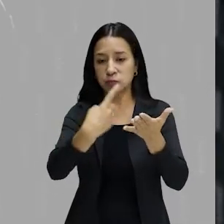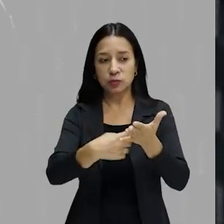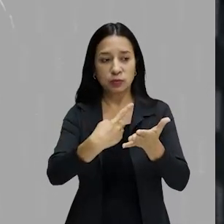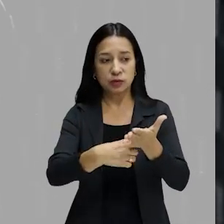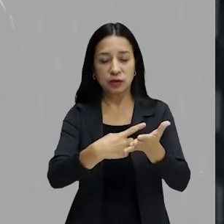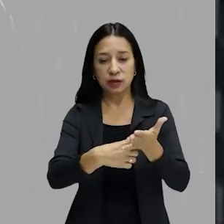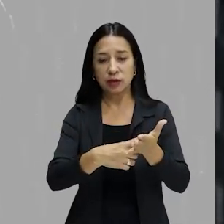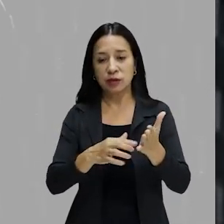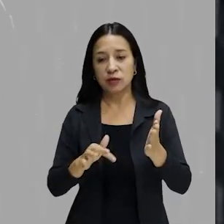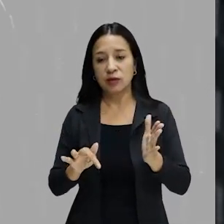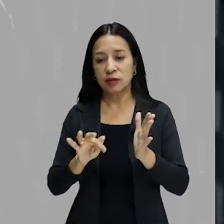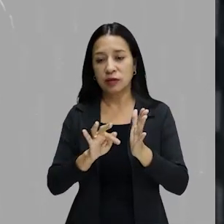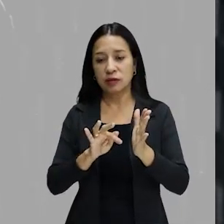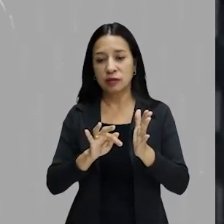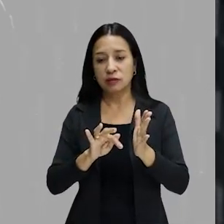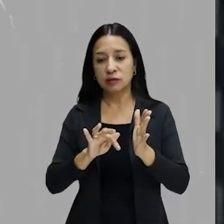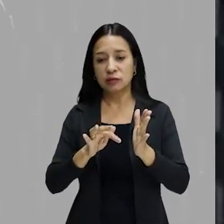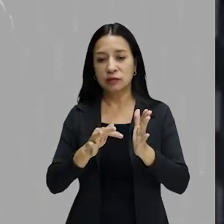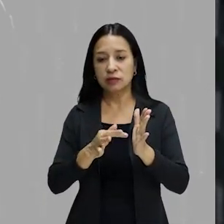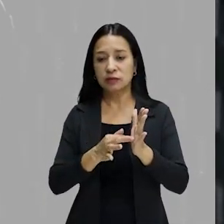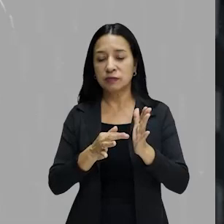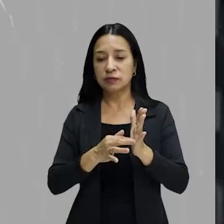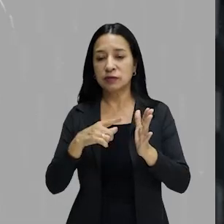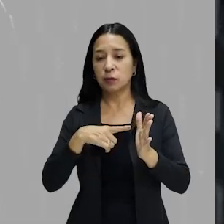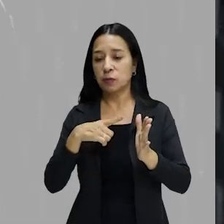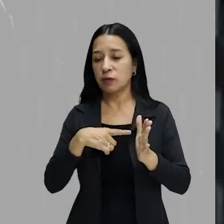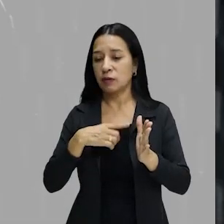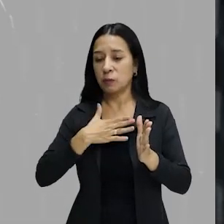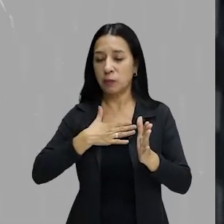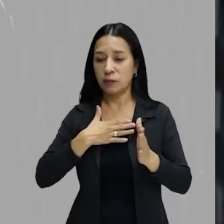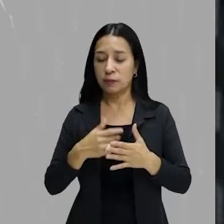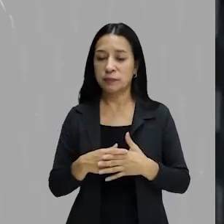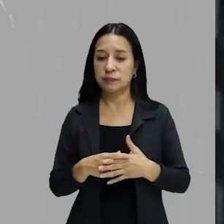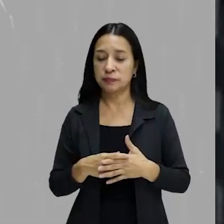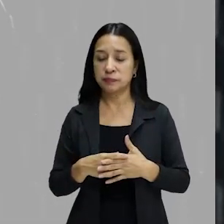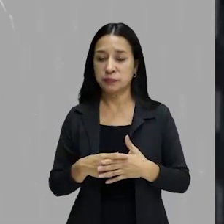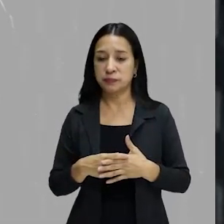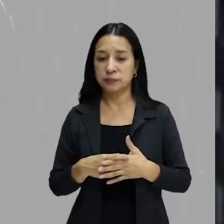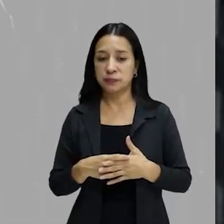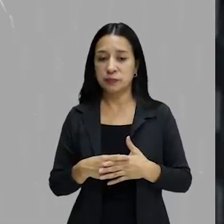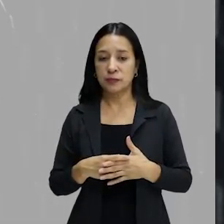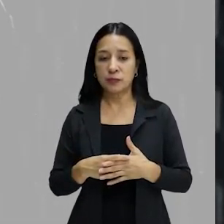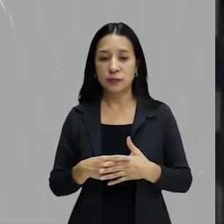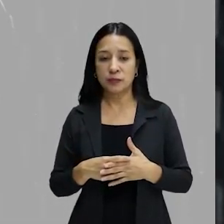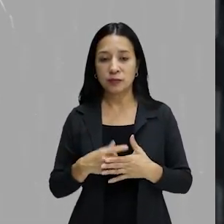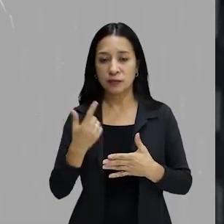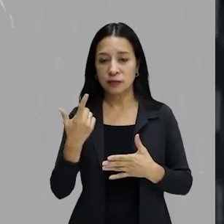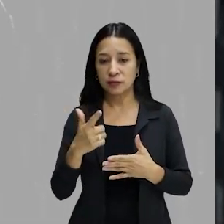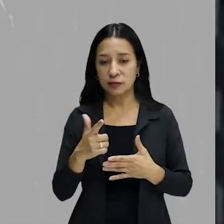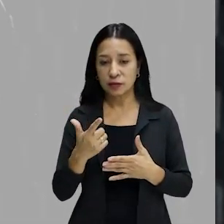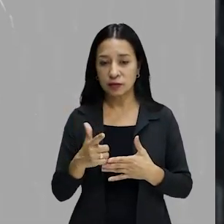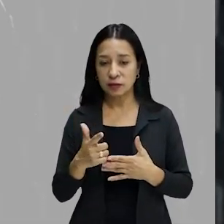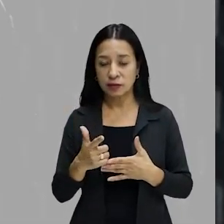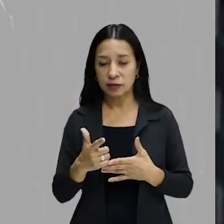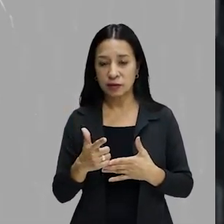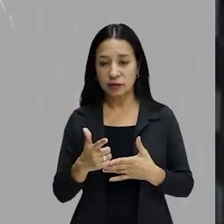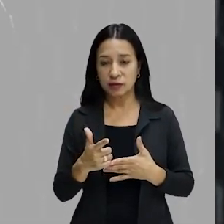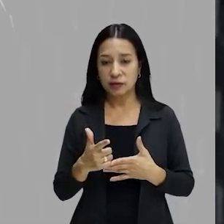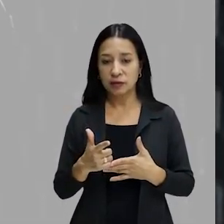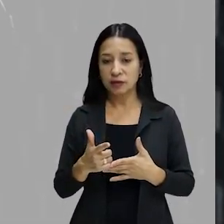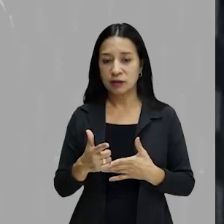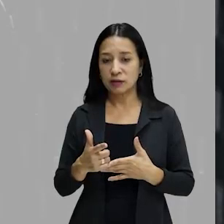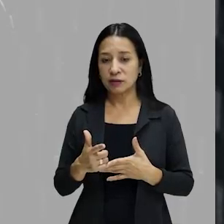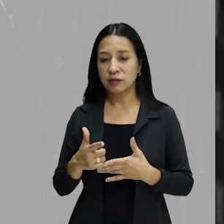A minha função exige de mim. Não tendo clientes, você poderá ir embora mais cedo. Caso